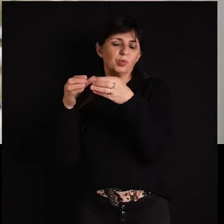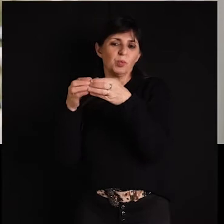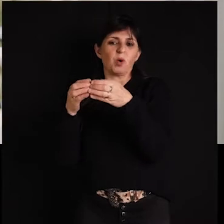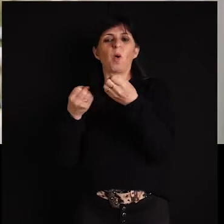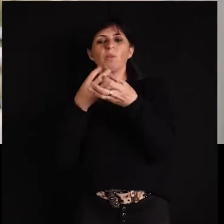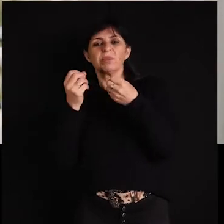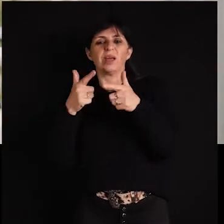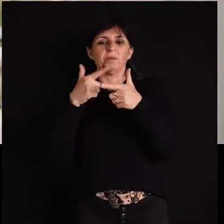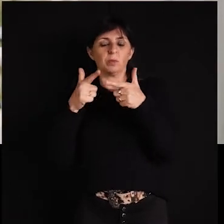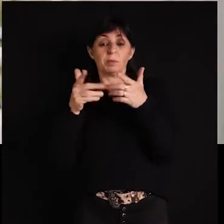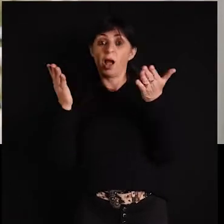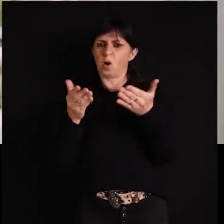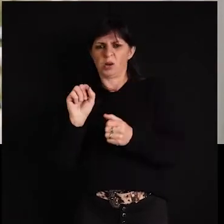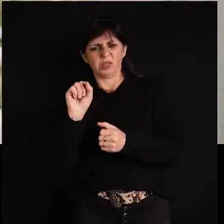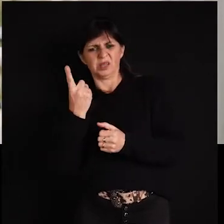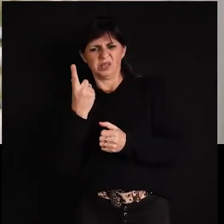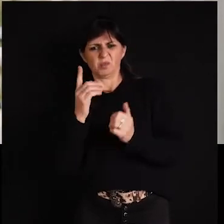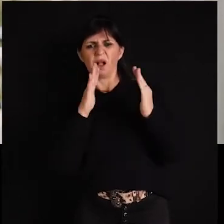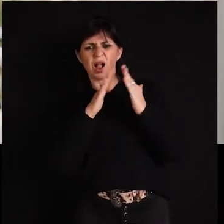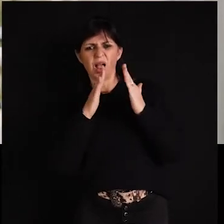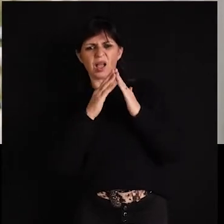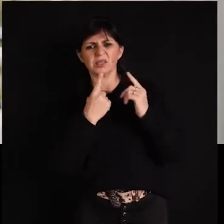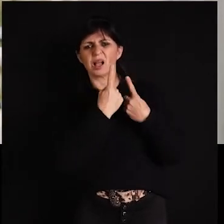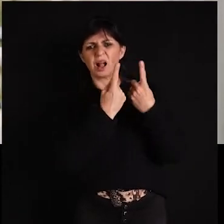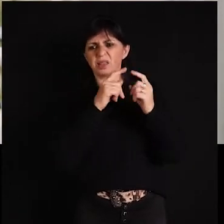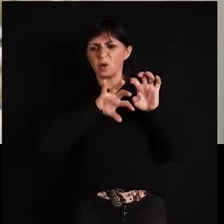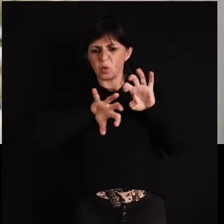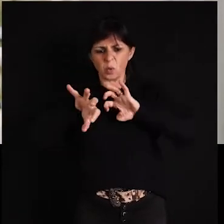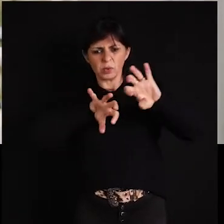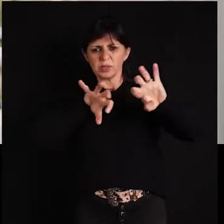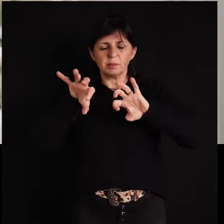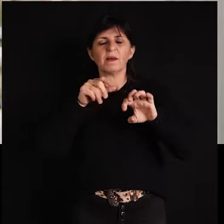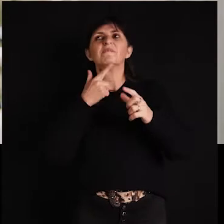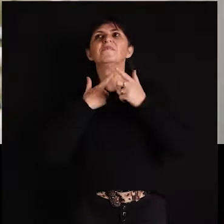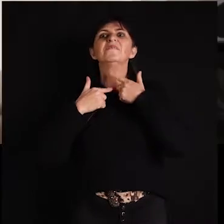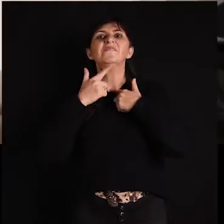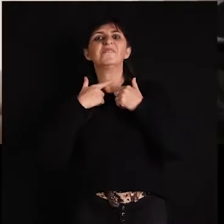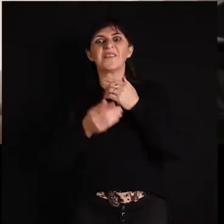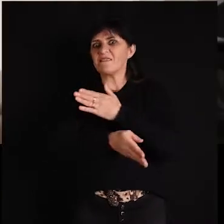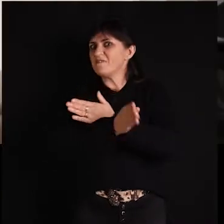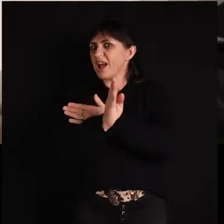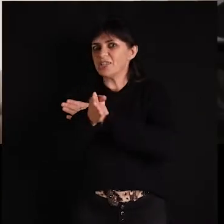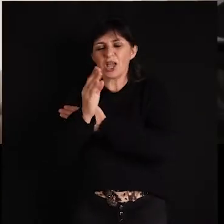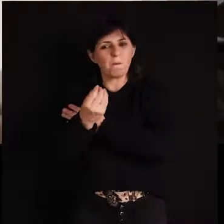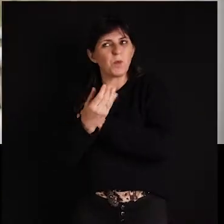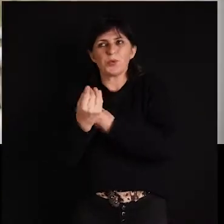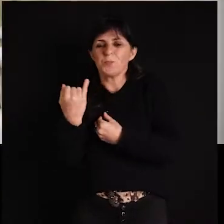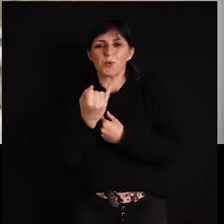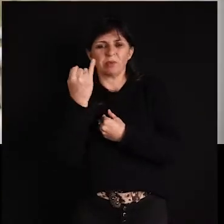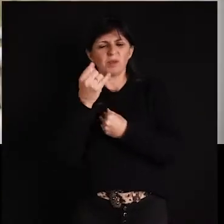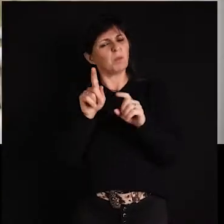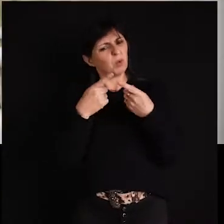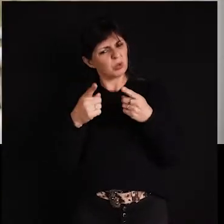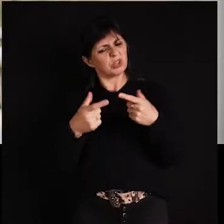Agora que a gente está estreando, está um pouco mais por casa, mas a vontade de estar na estrada de novo é muito grande. O músico, o artista, tem que ir